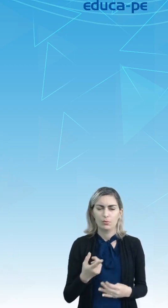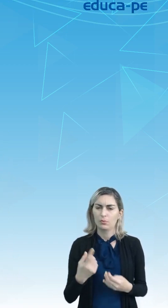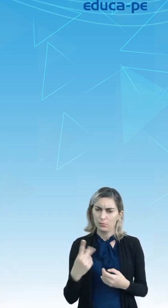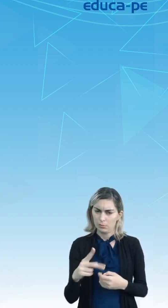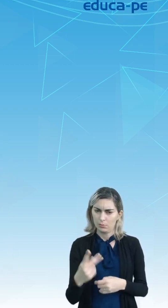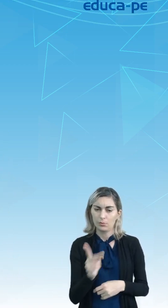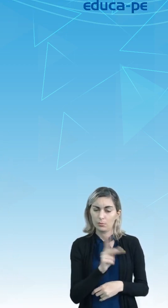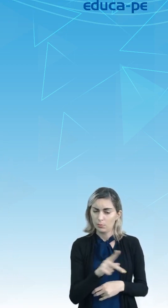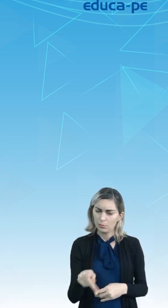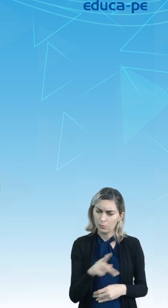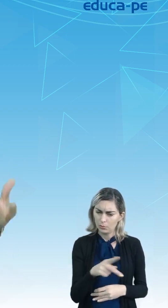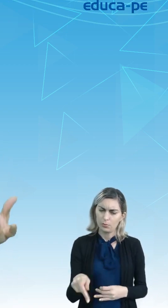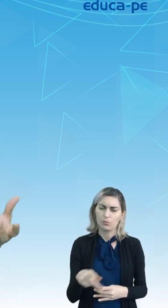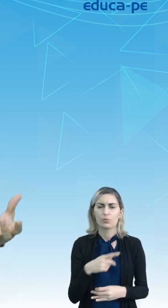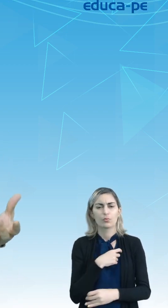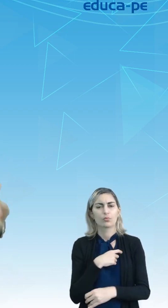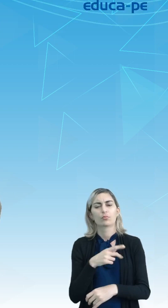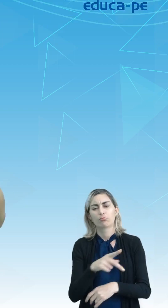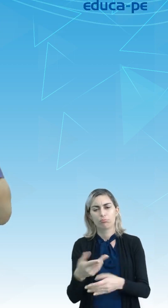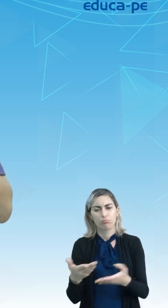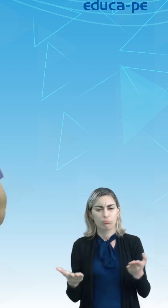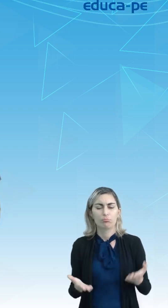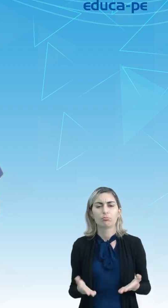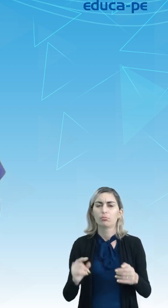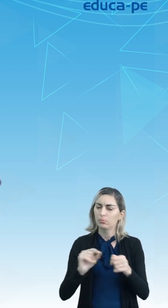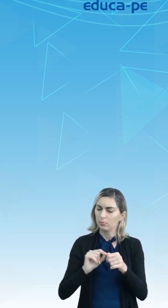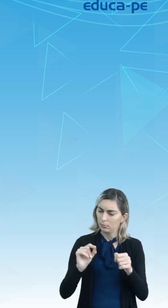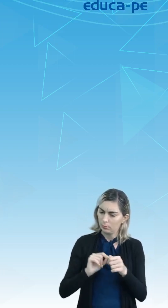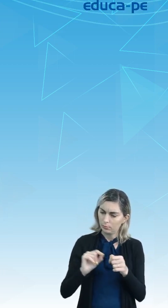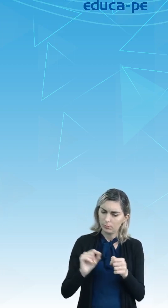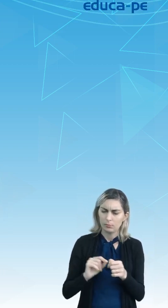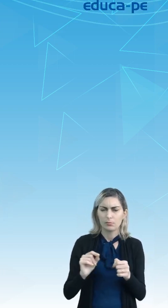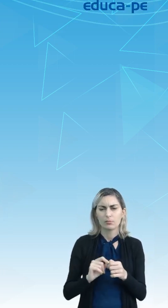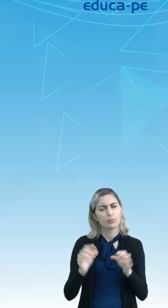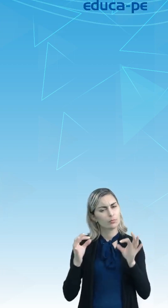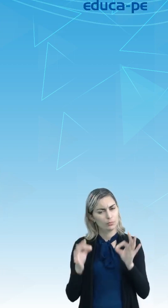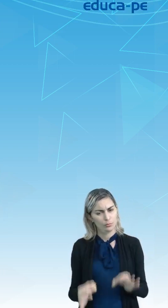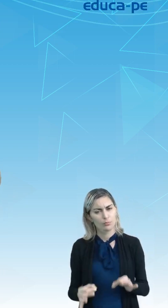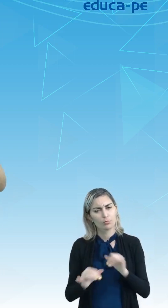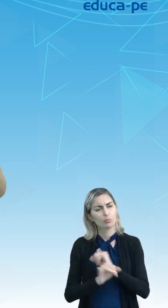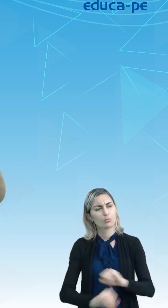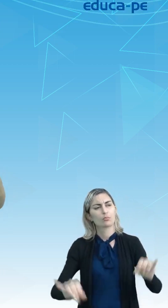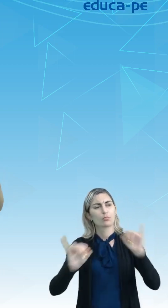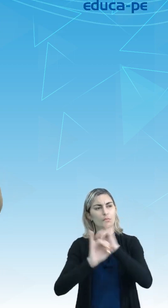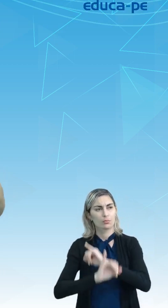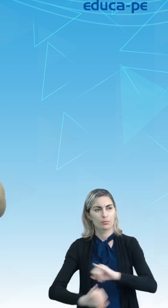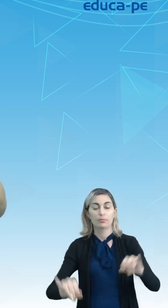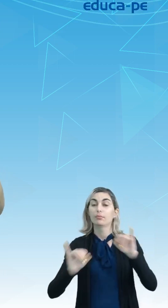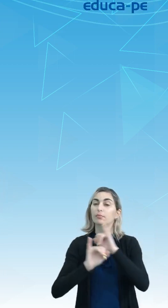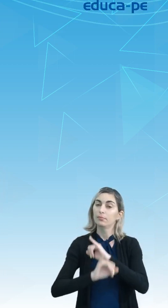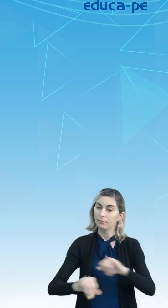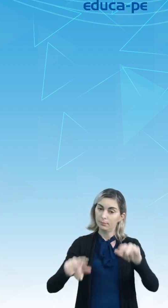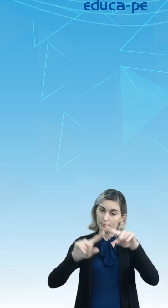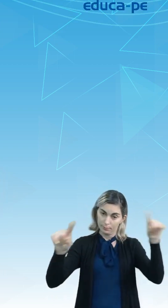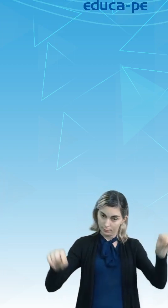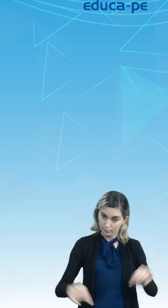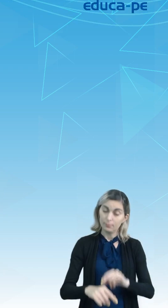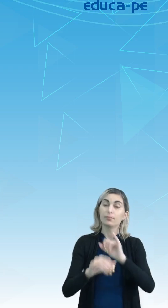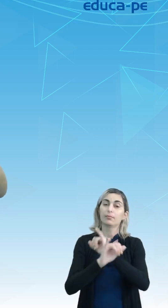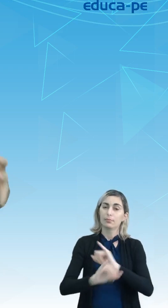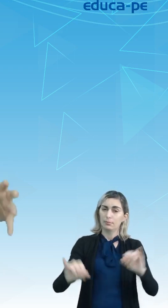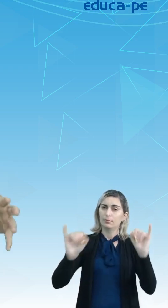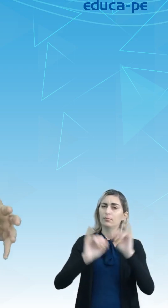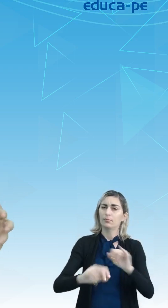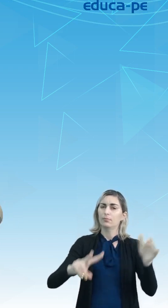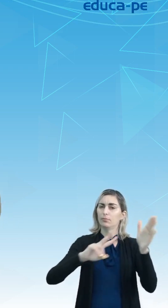seu professor, com os seus professores, façam justamente campanhas em sala de aula, justamente com